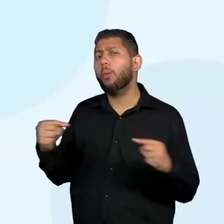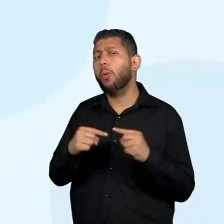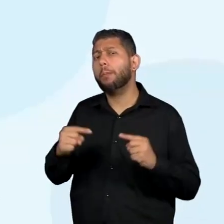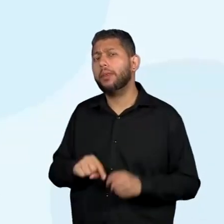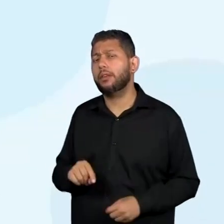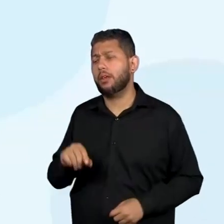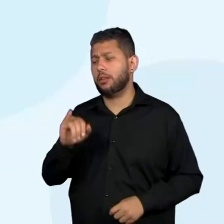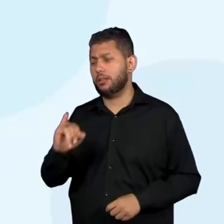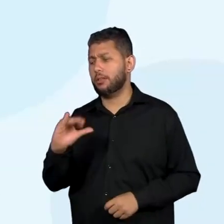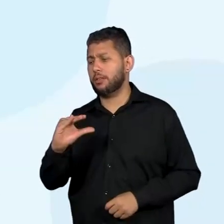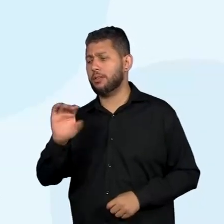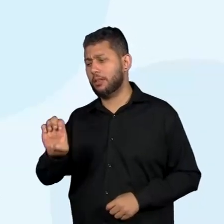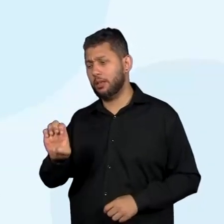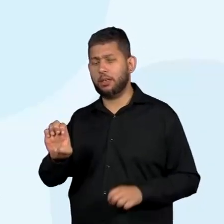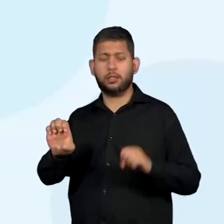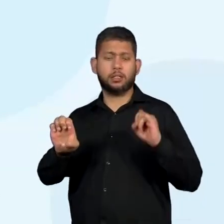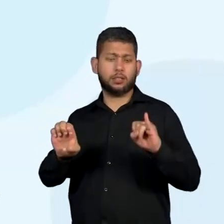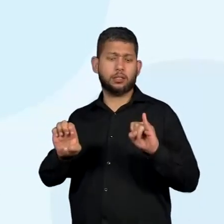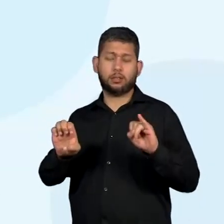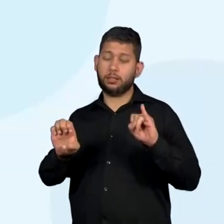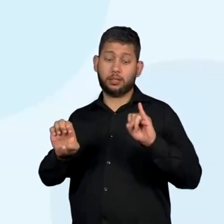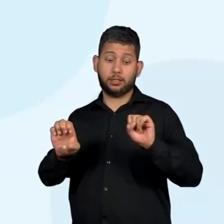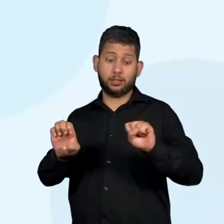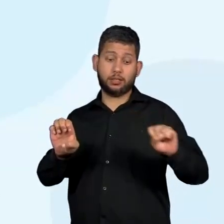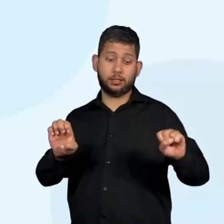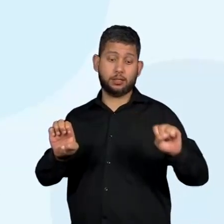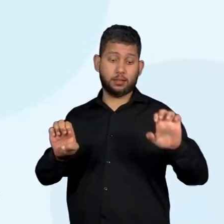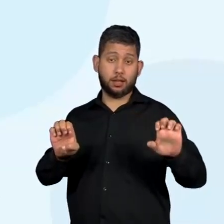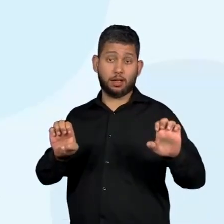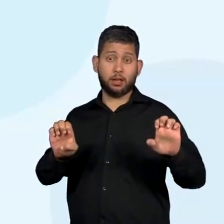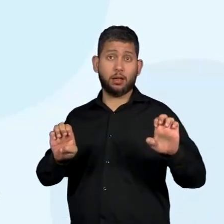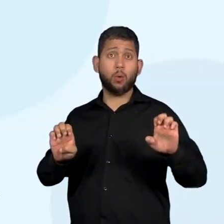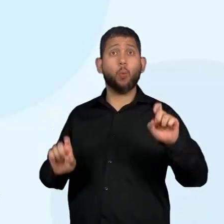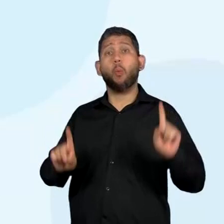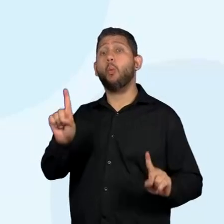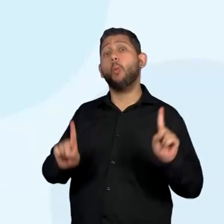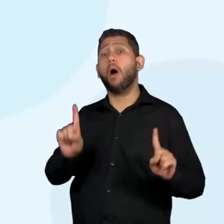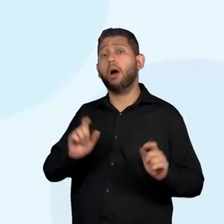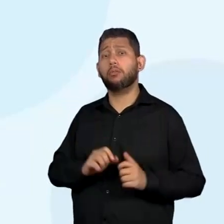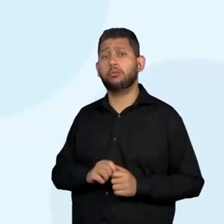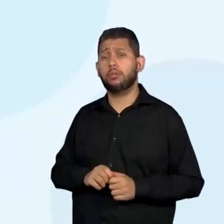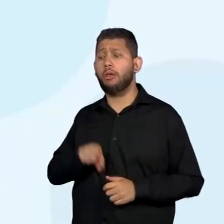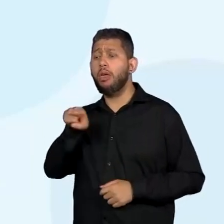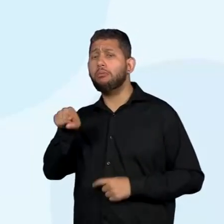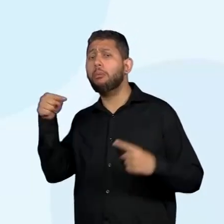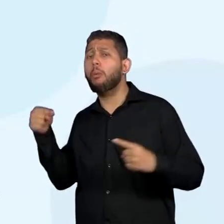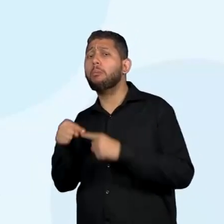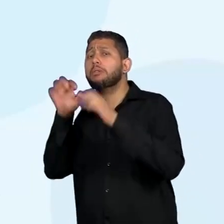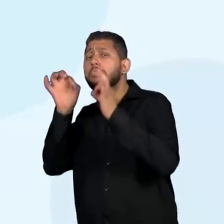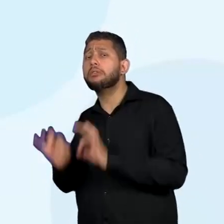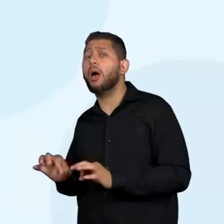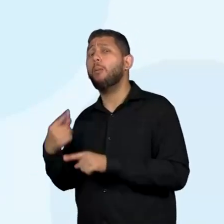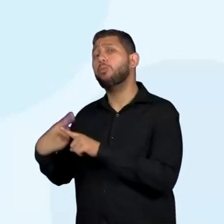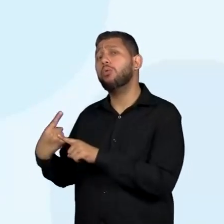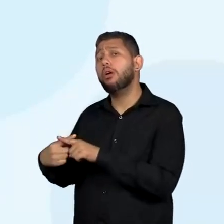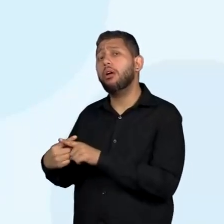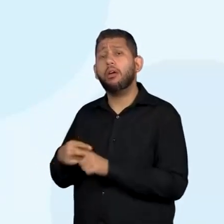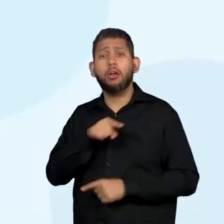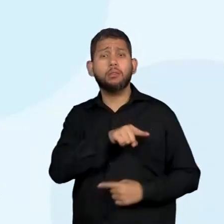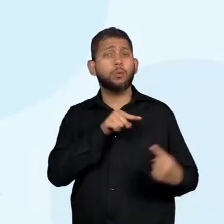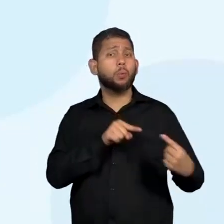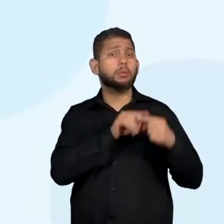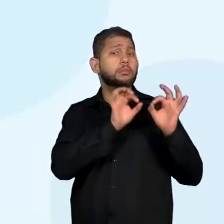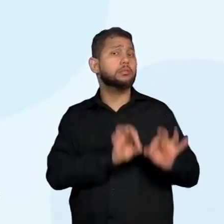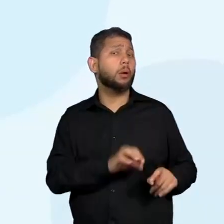Como resolver essa solução, como resolver essa confusão e como escolher a forma certa. Se